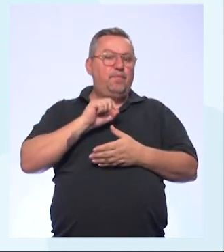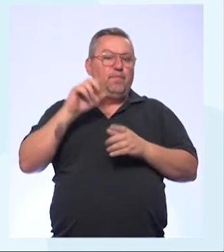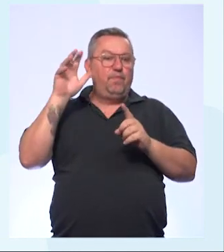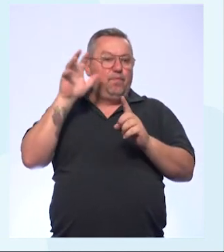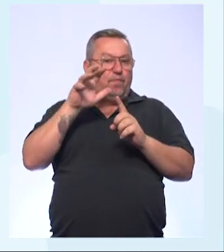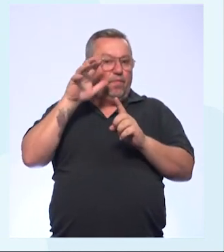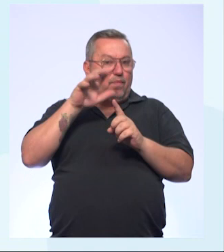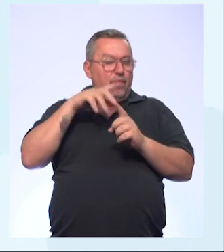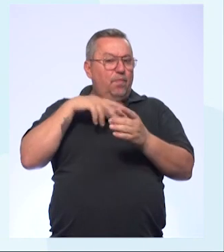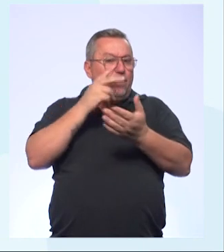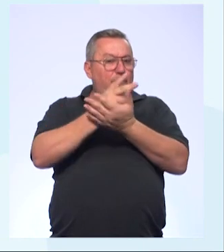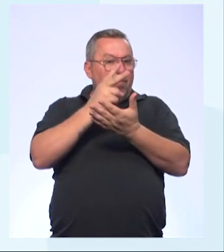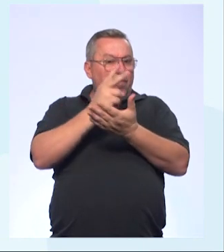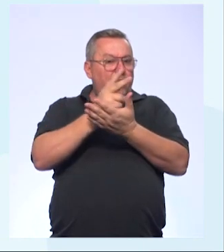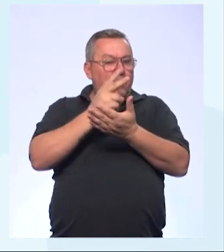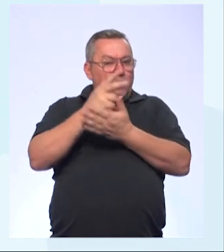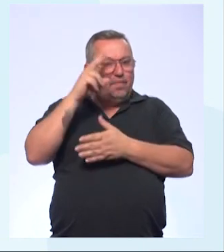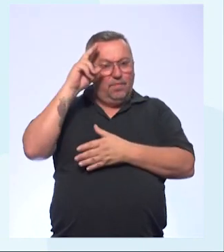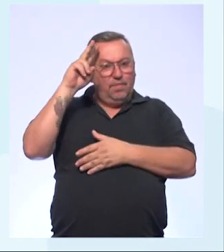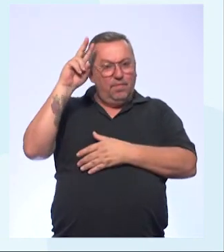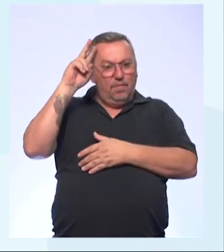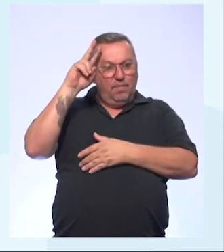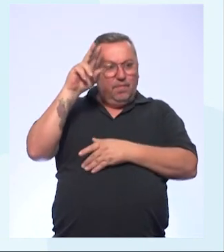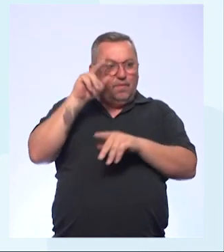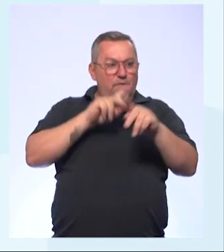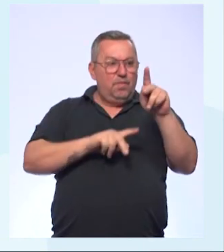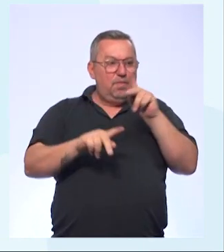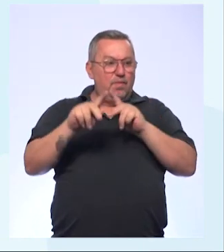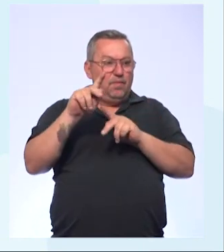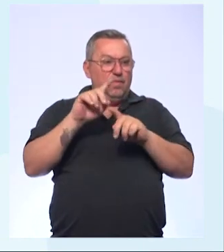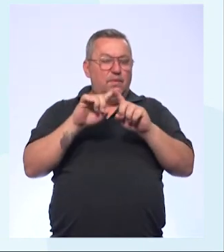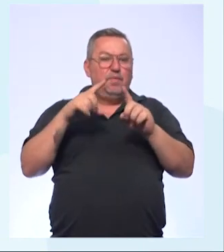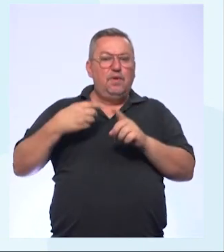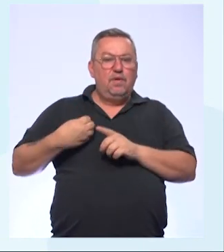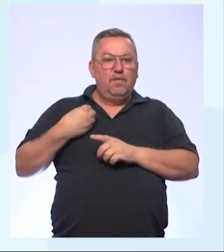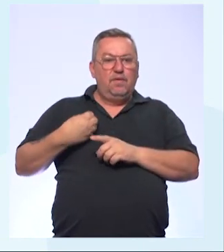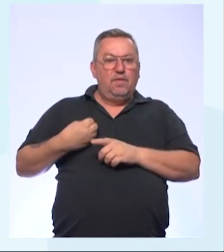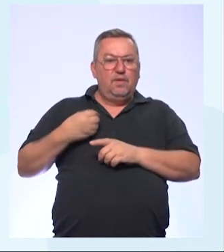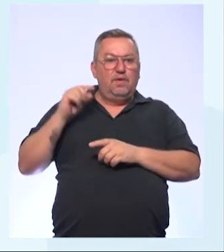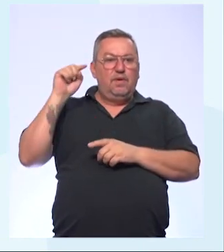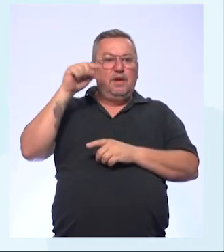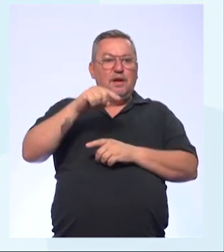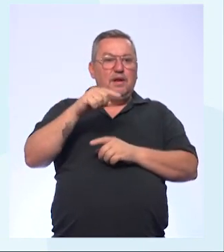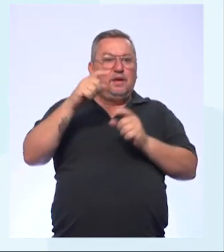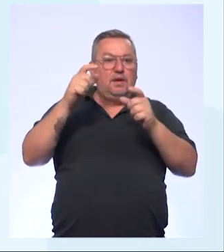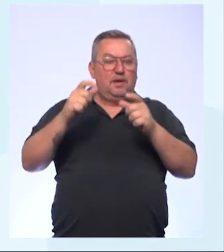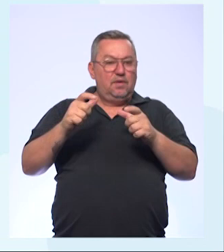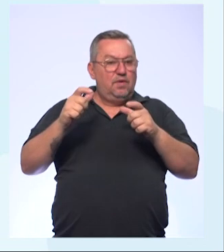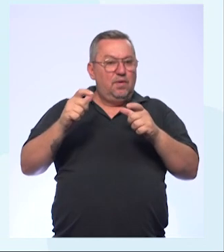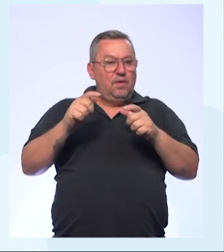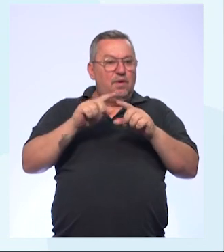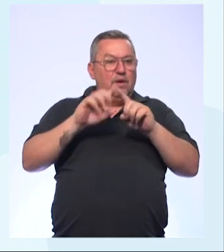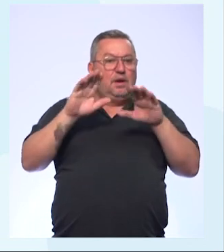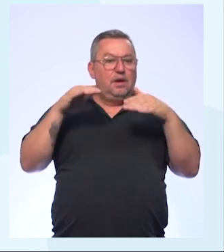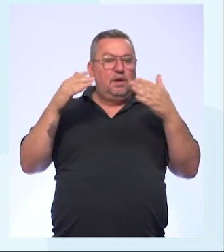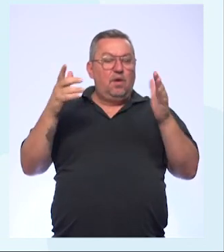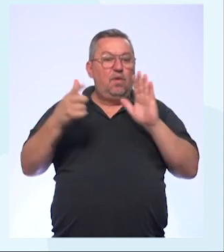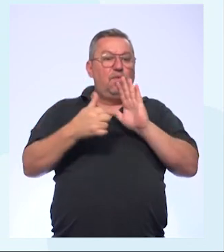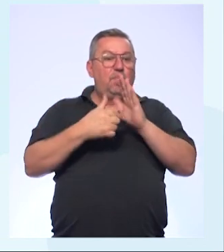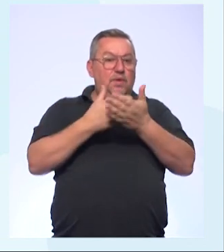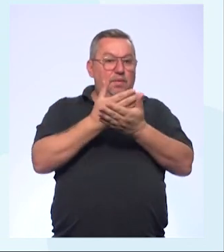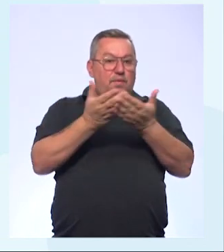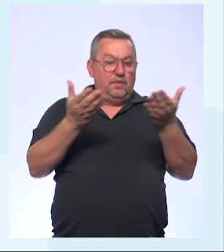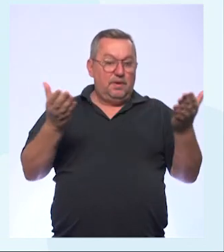influência, a permanência da história de povos que viveram nesta região. Então, eu vou mostrar para